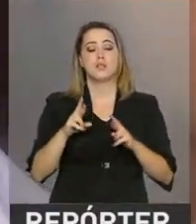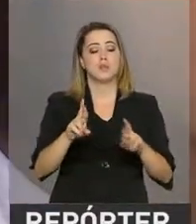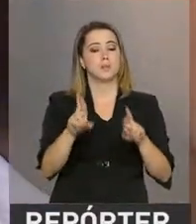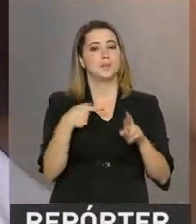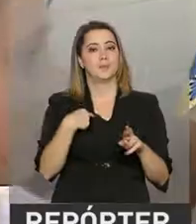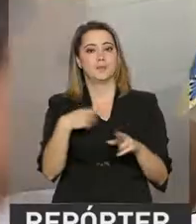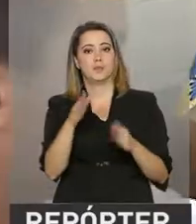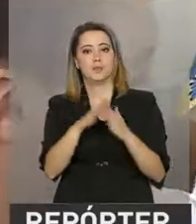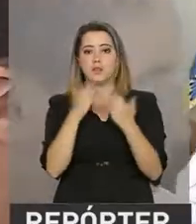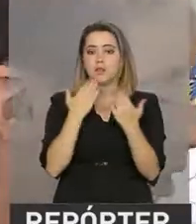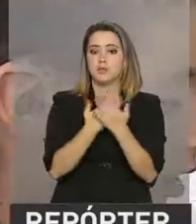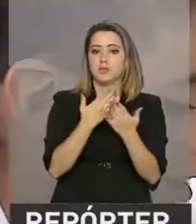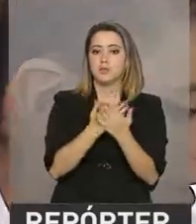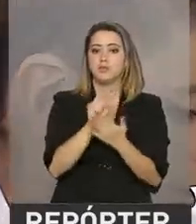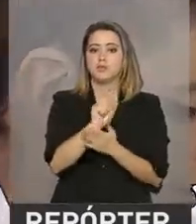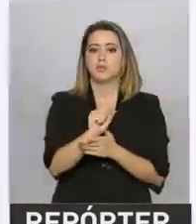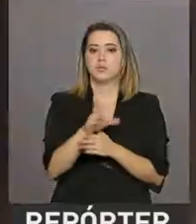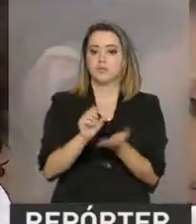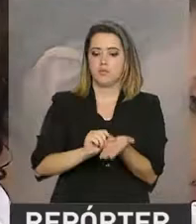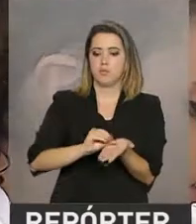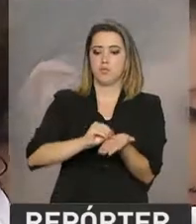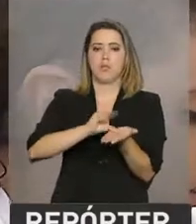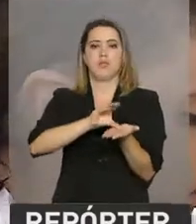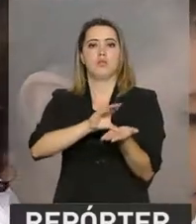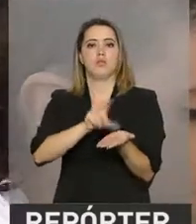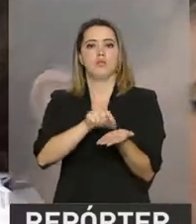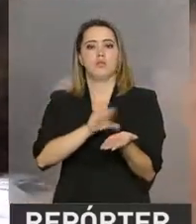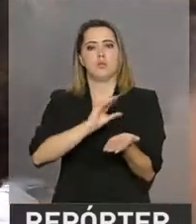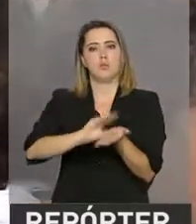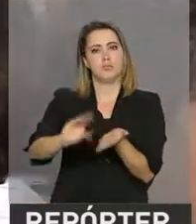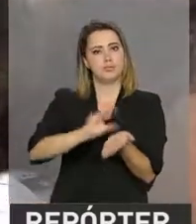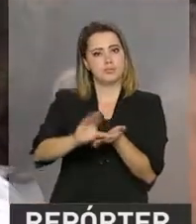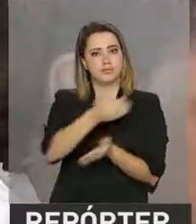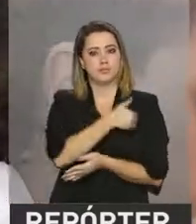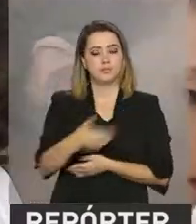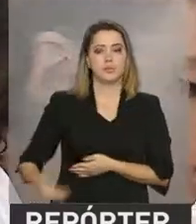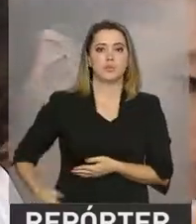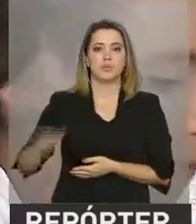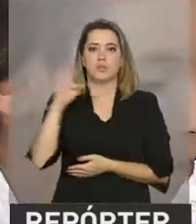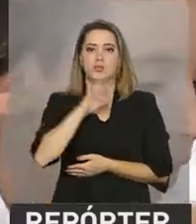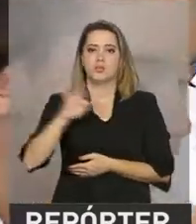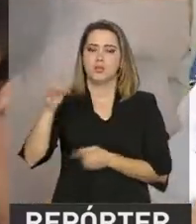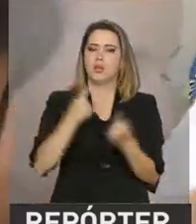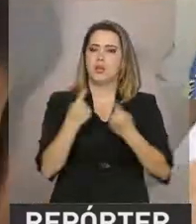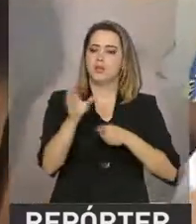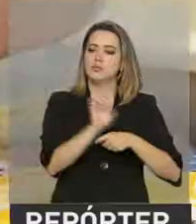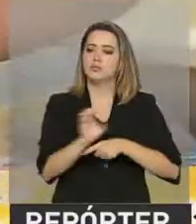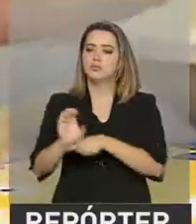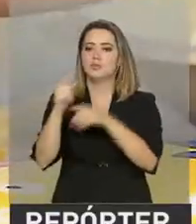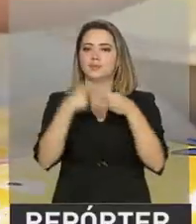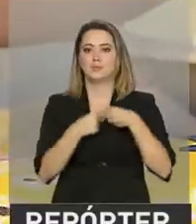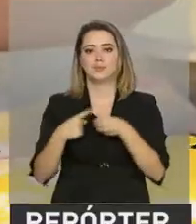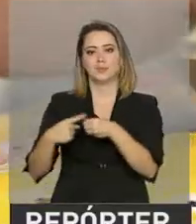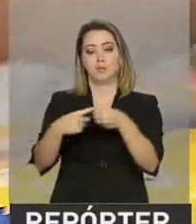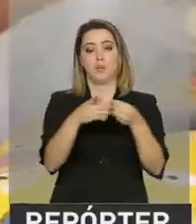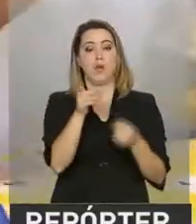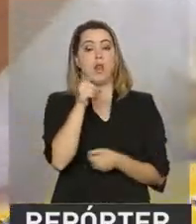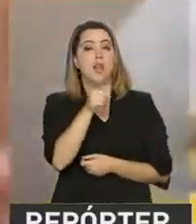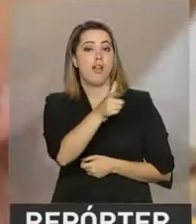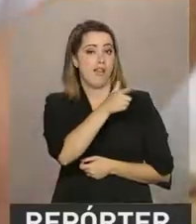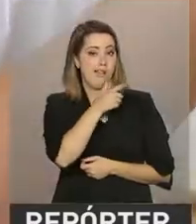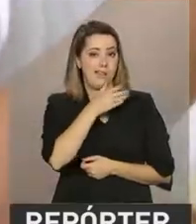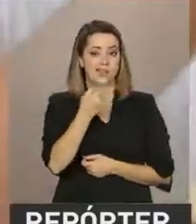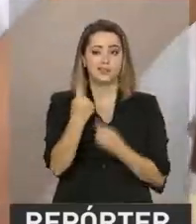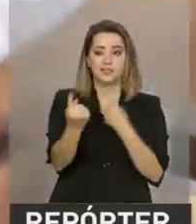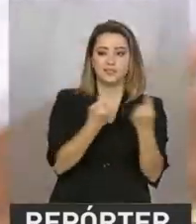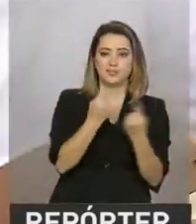do país com reajuste do valor repassado pelo governo federal aos estados e municípios para as refeições que